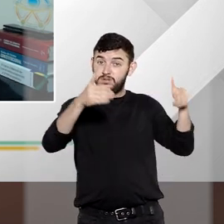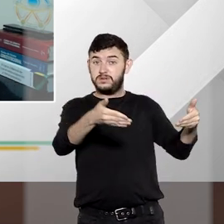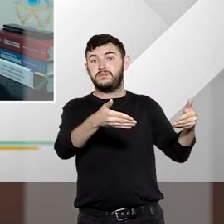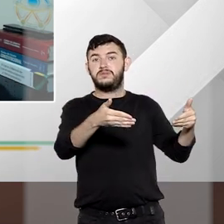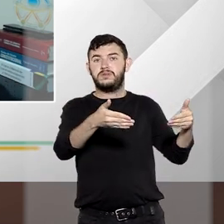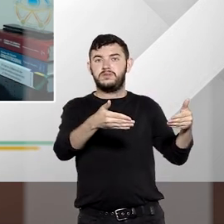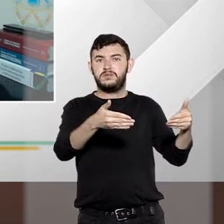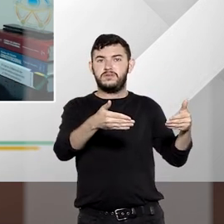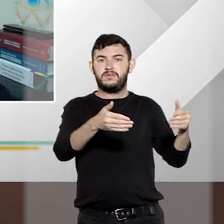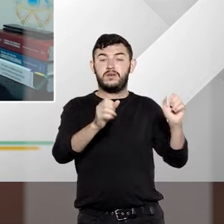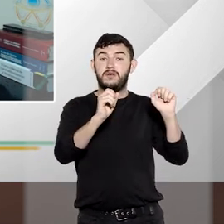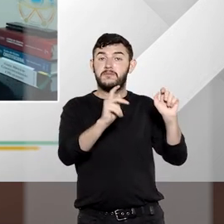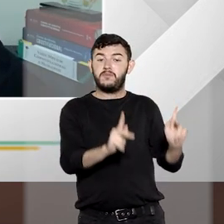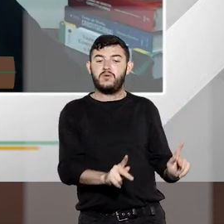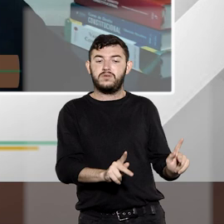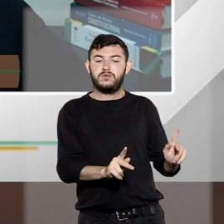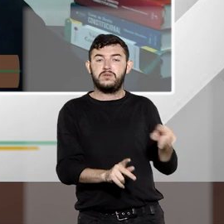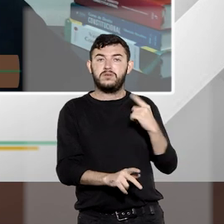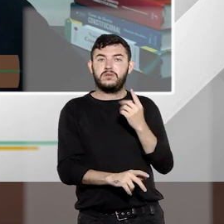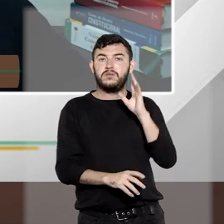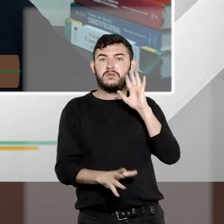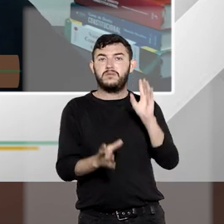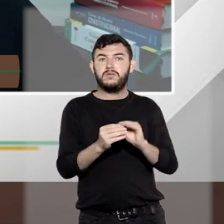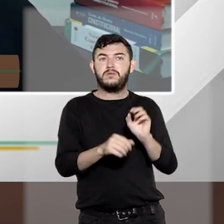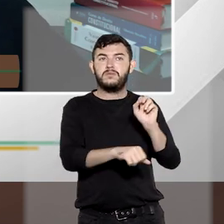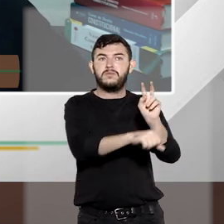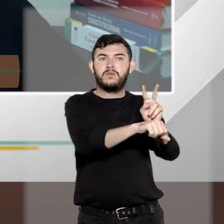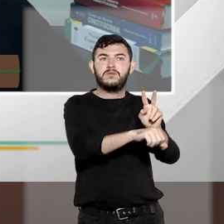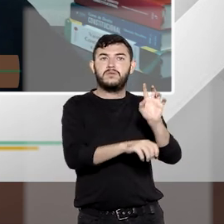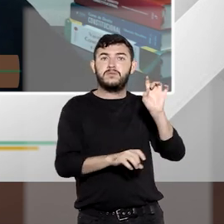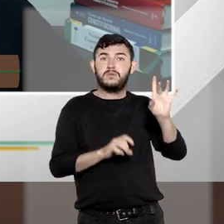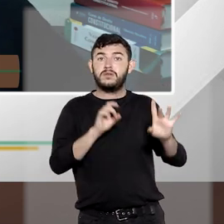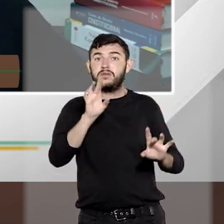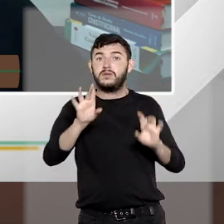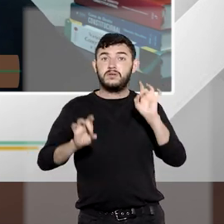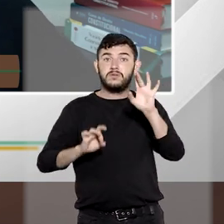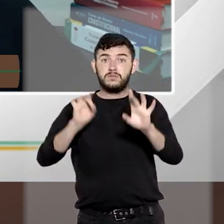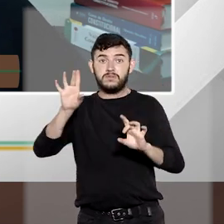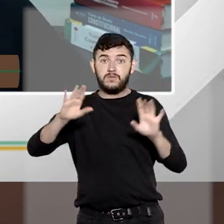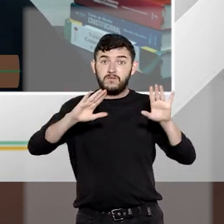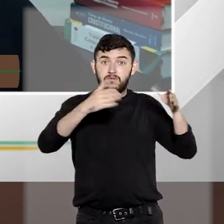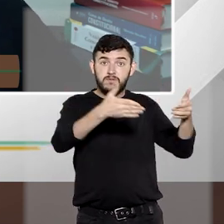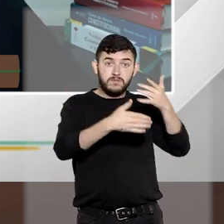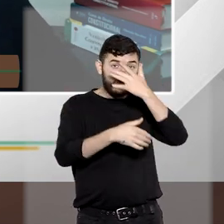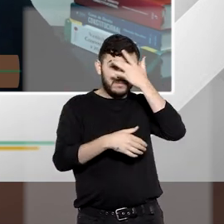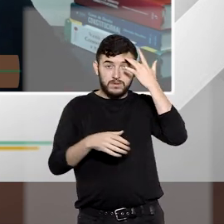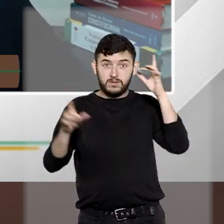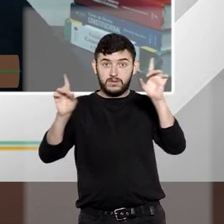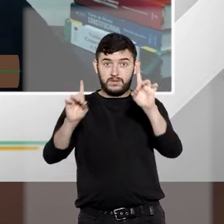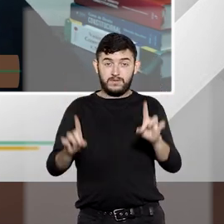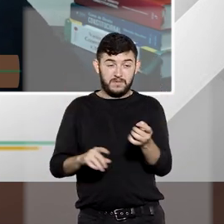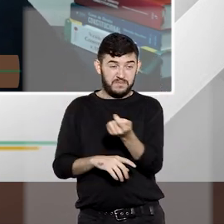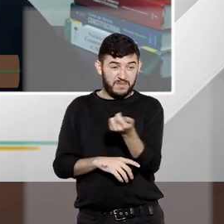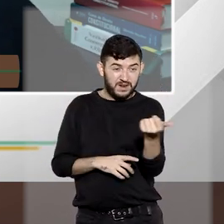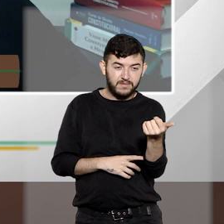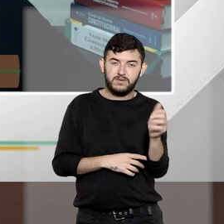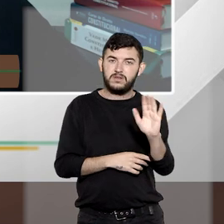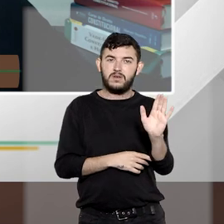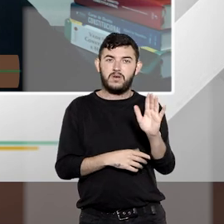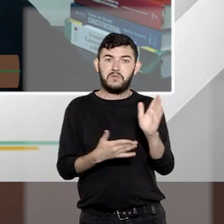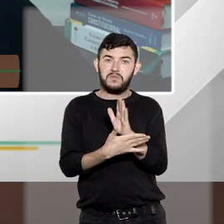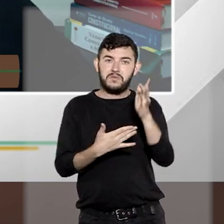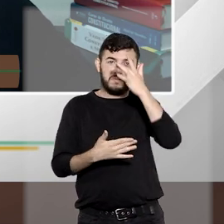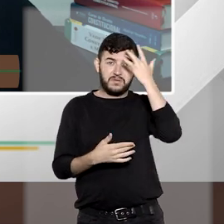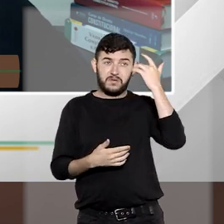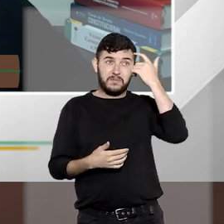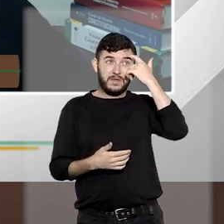específica de aposentadoria. Existe uma proteção especial que ela é voltada para o cidadão com deficiência e não é benefício, como algumas pessoas pensam, nem privilégio,